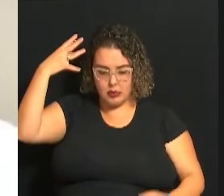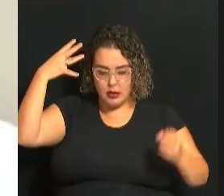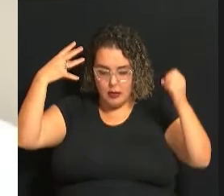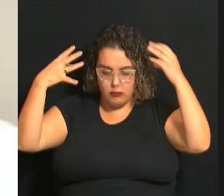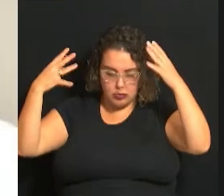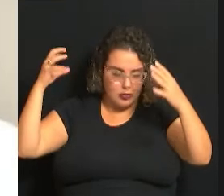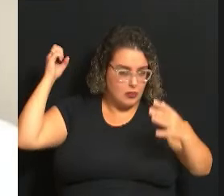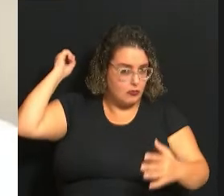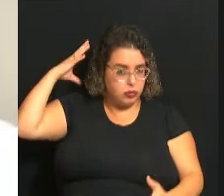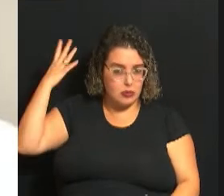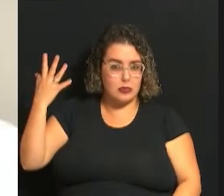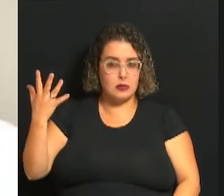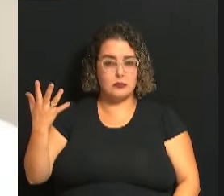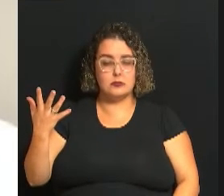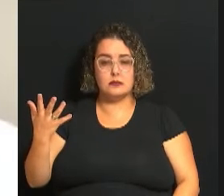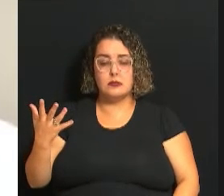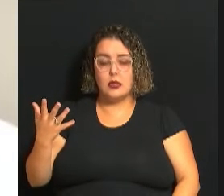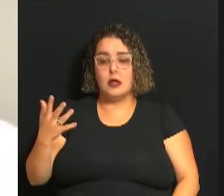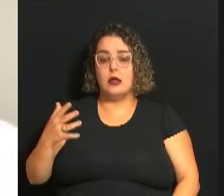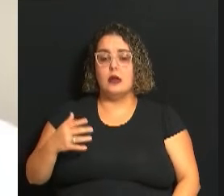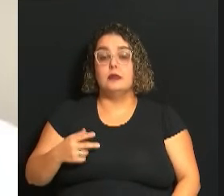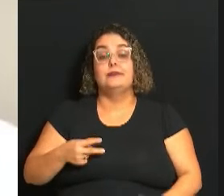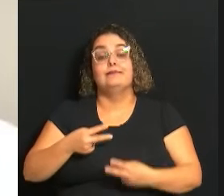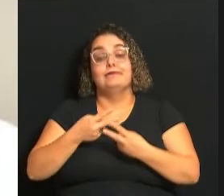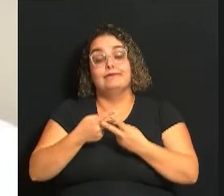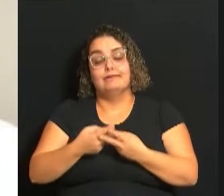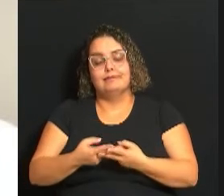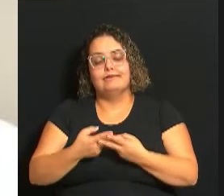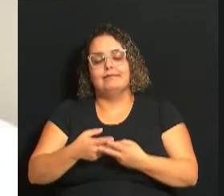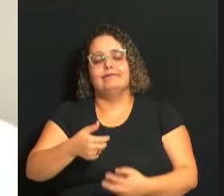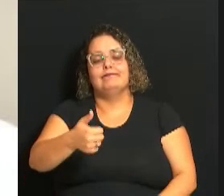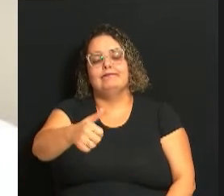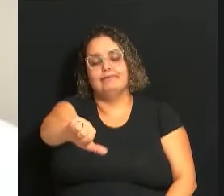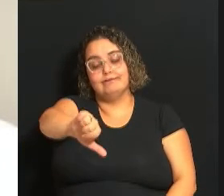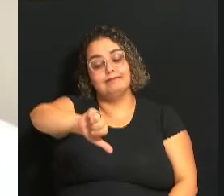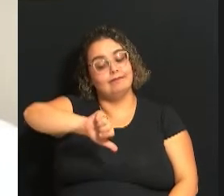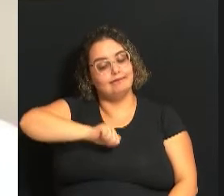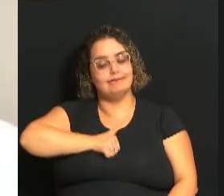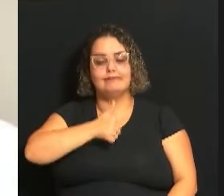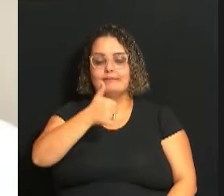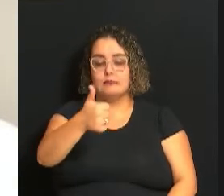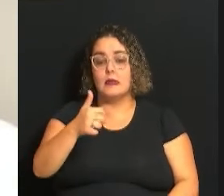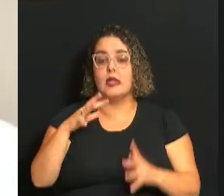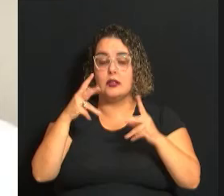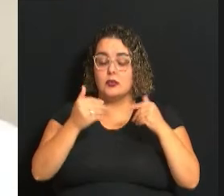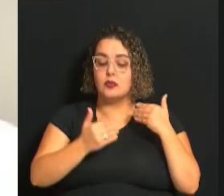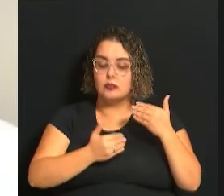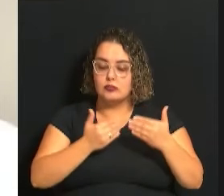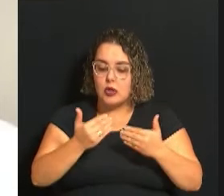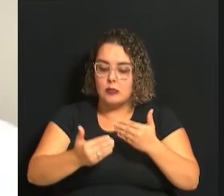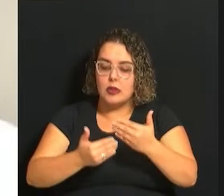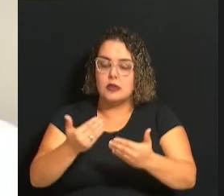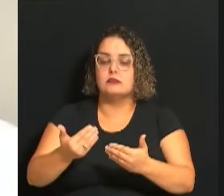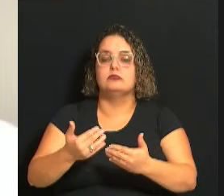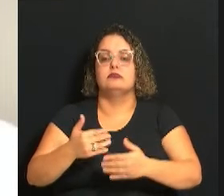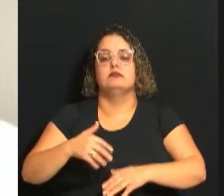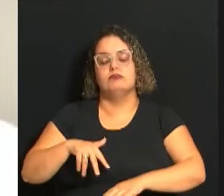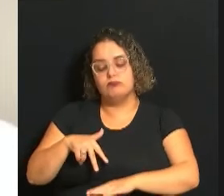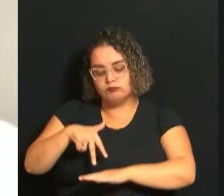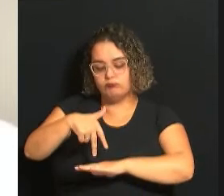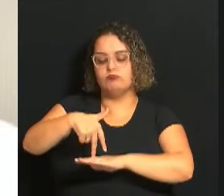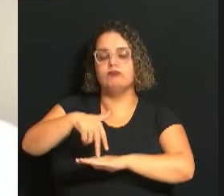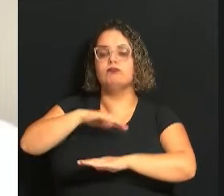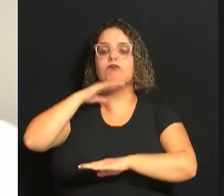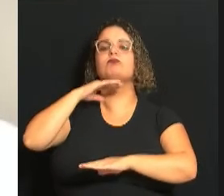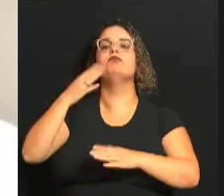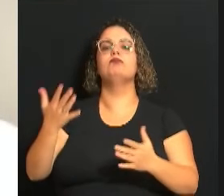que trabalhar bastante a paciência, a resiliência de passar por todo o processo, erguer a cabeça, né, encerrar